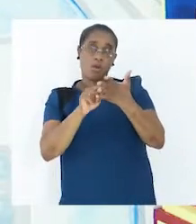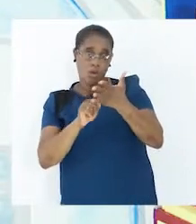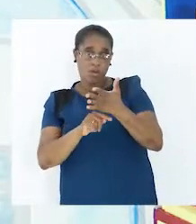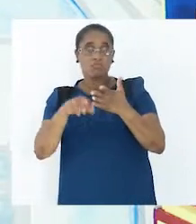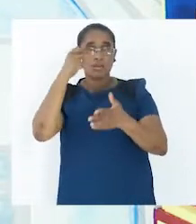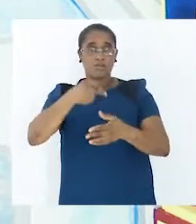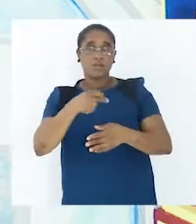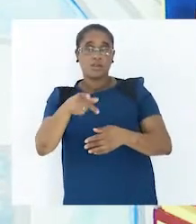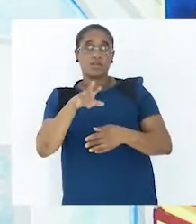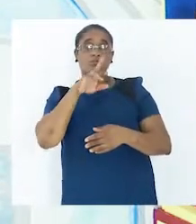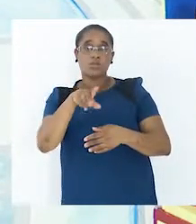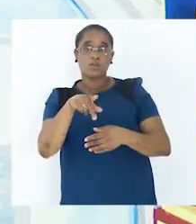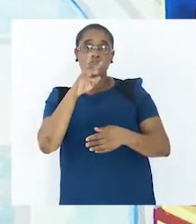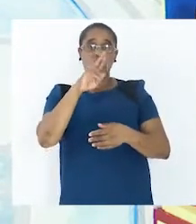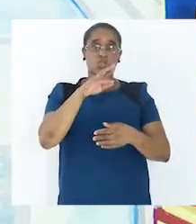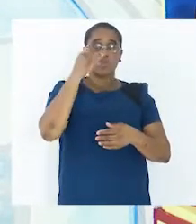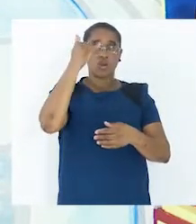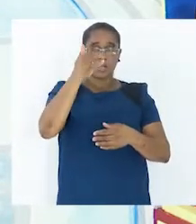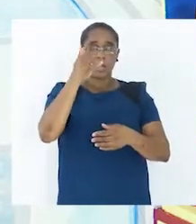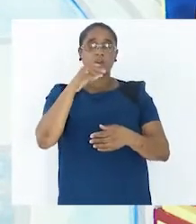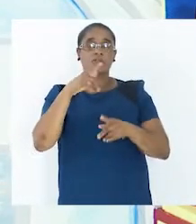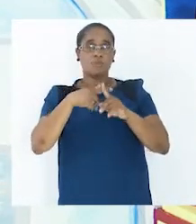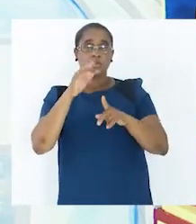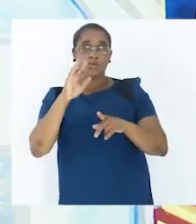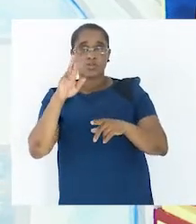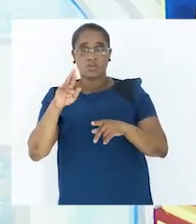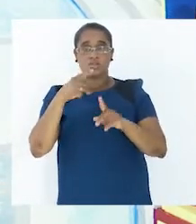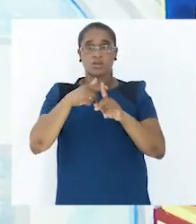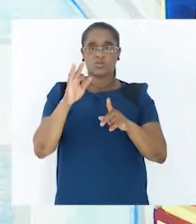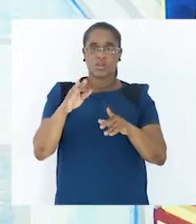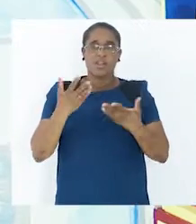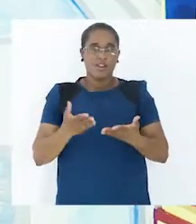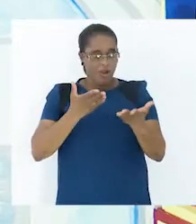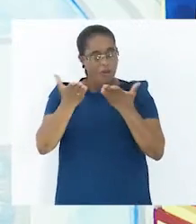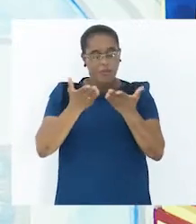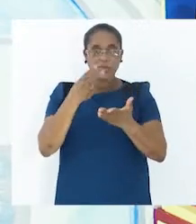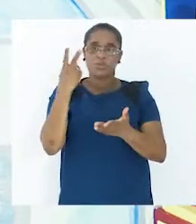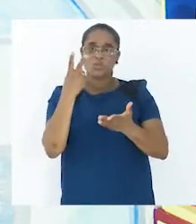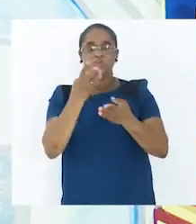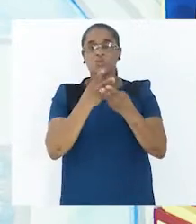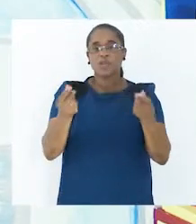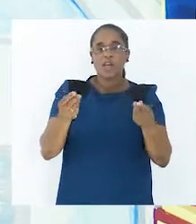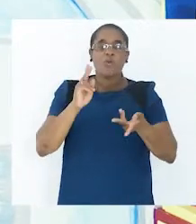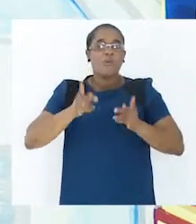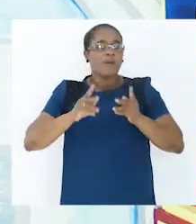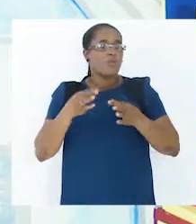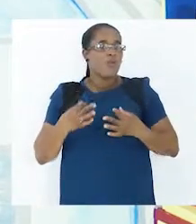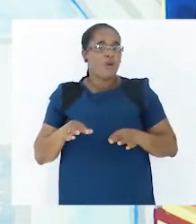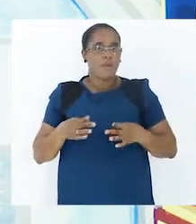x² mais 4x mais 4. Agora comparemos esses dois resultados do método normal